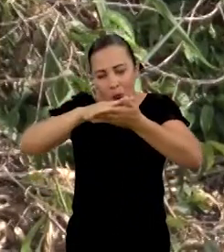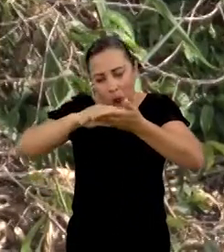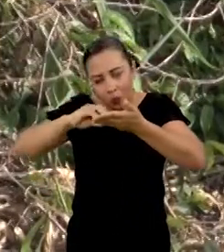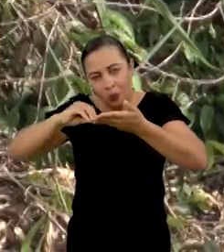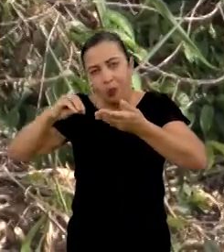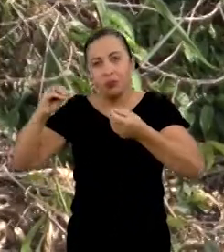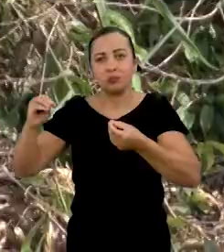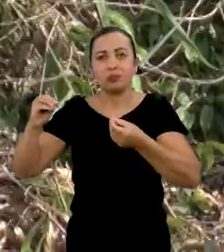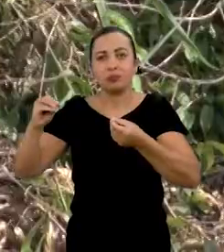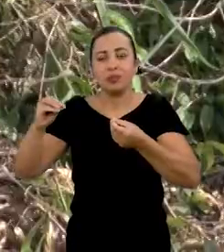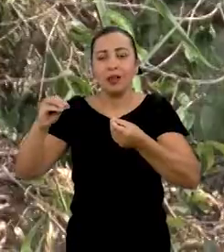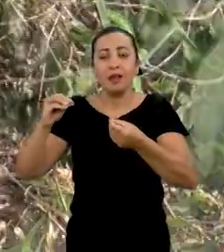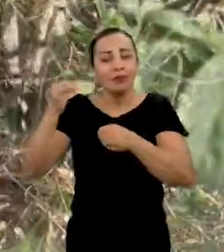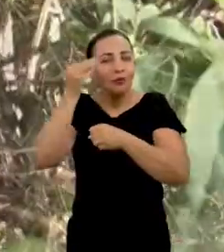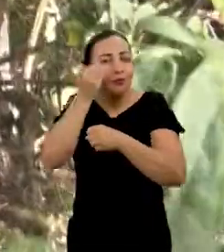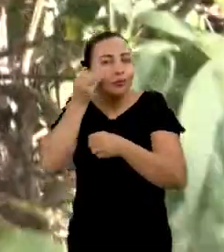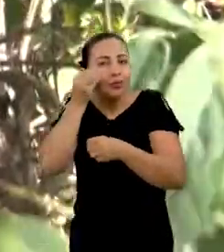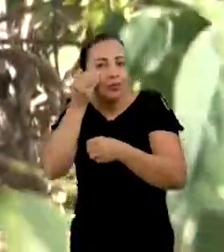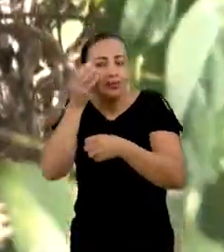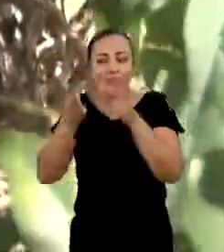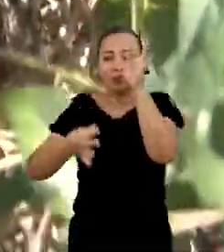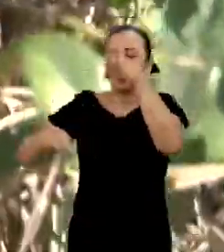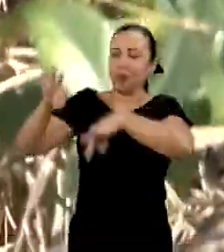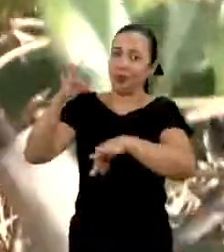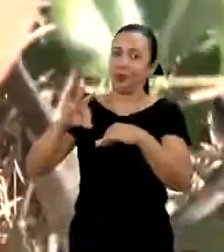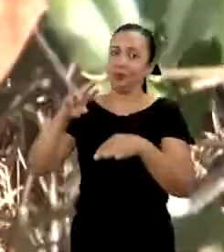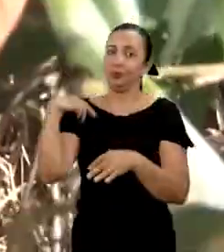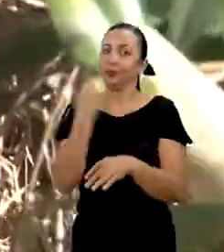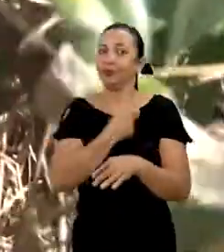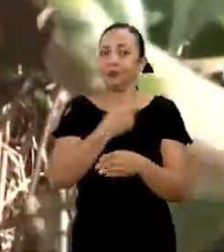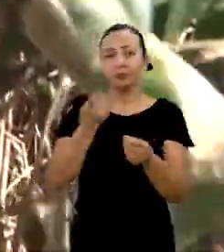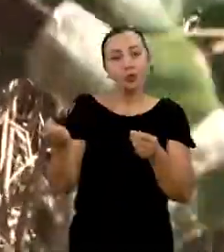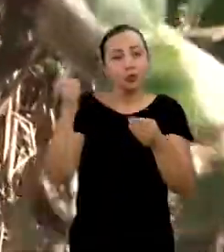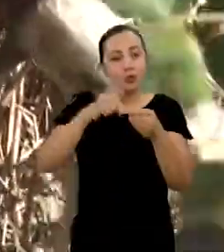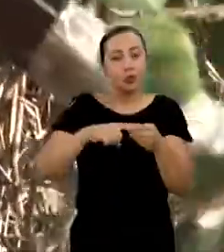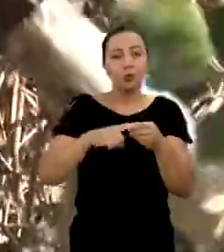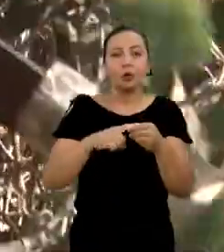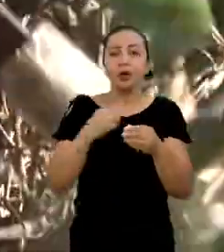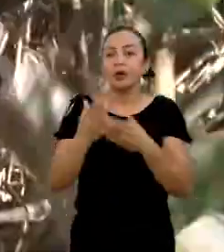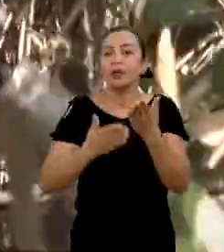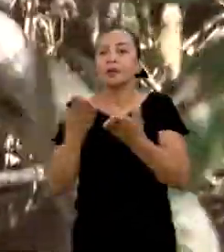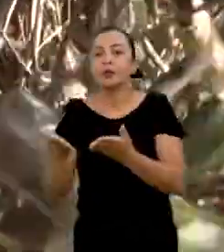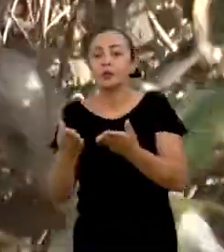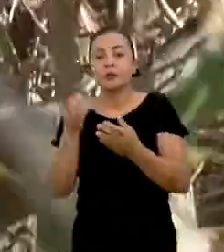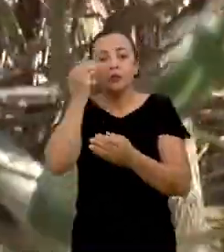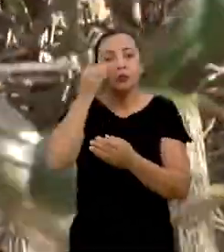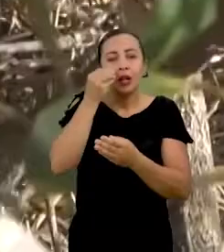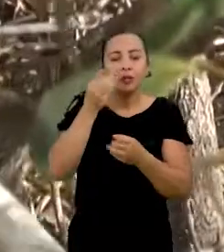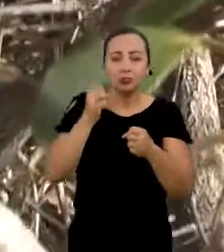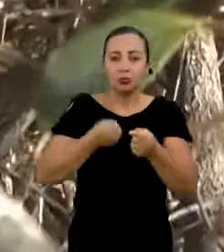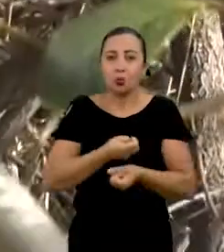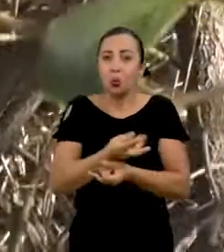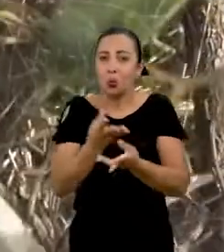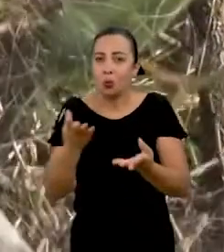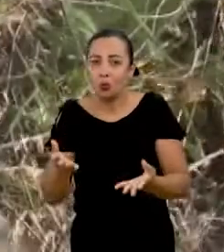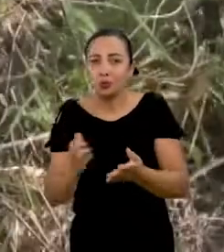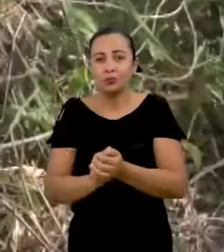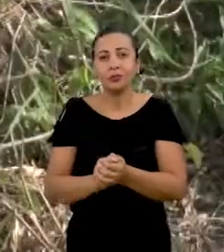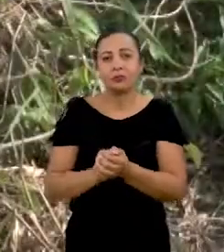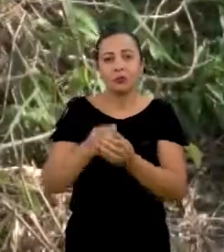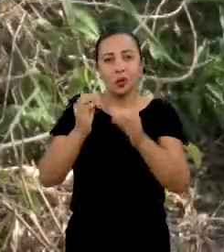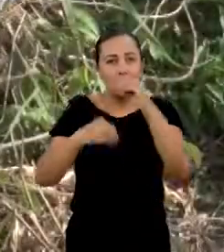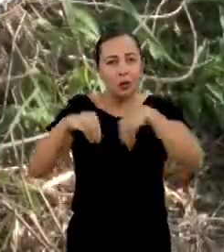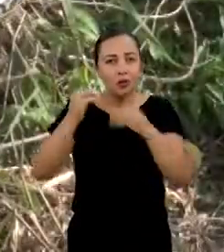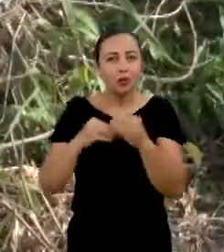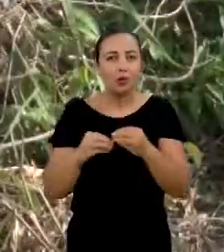extraída foi testada no laboratório. Que a gente chegou, a partir de testes qualitativos, a uma substância que é um metabólito secundário